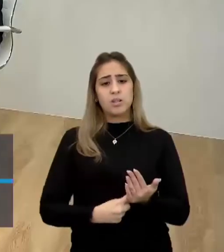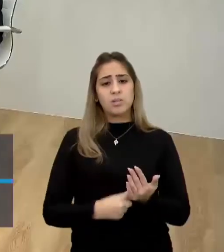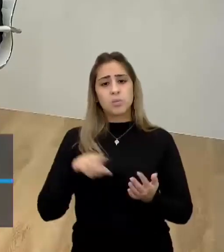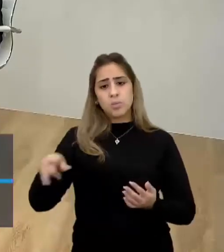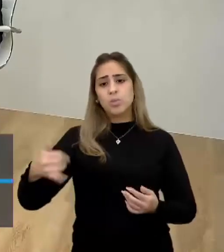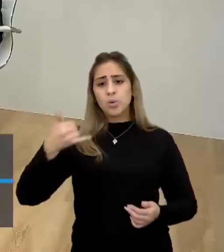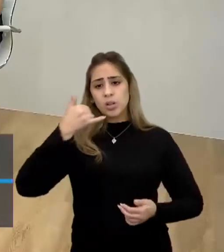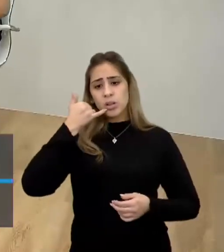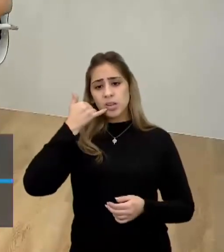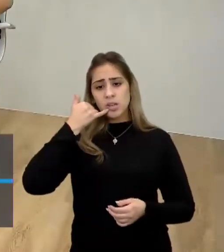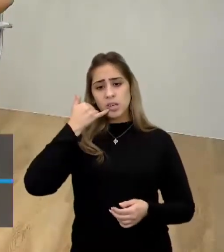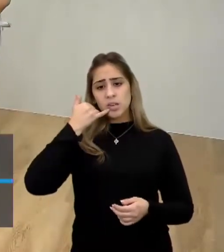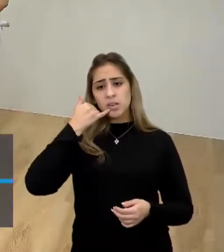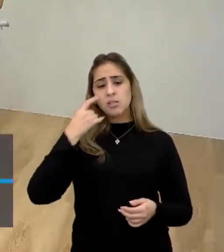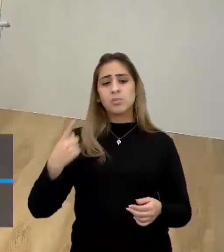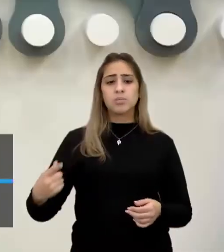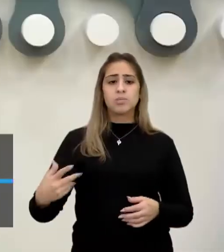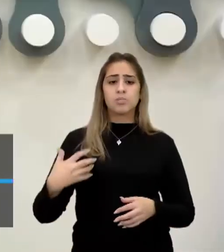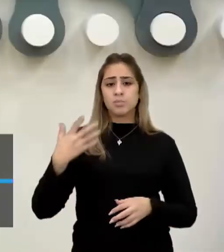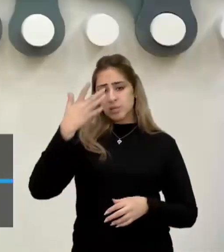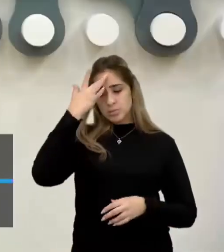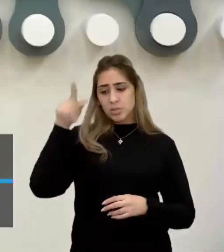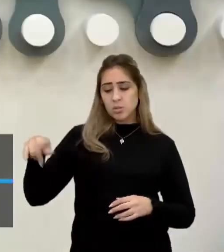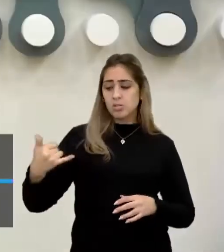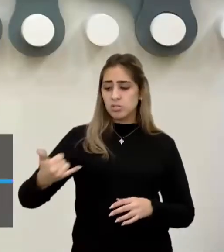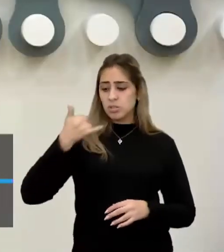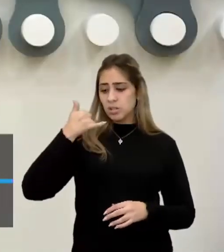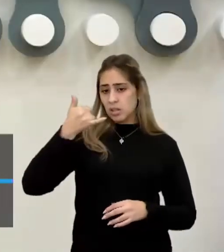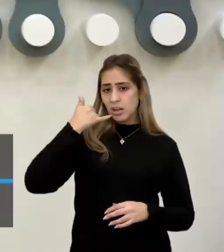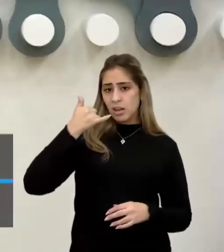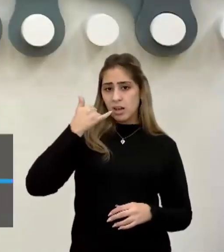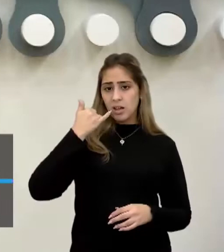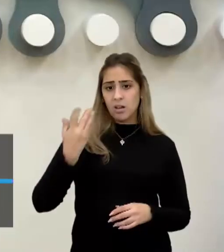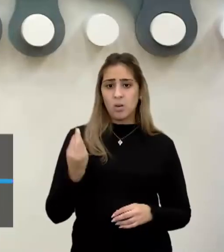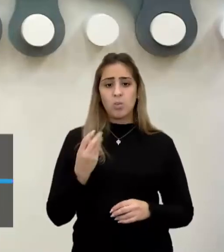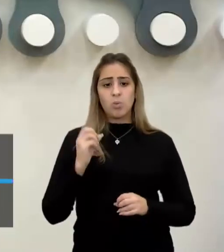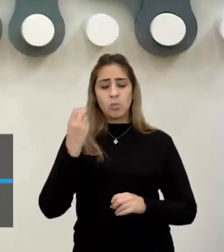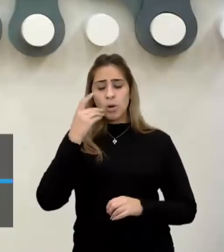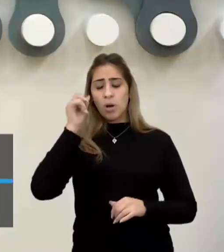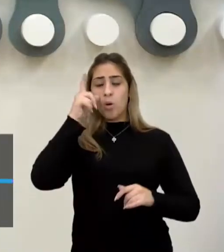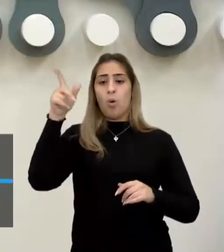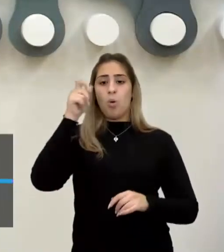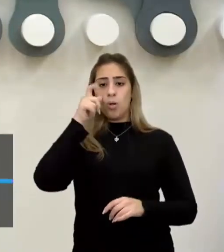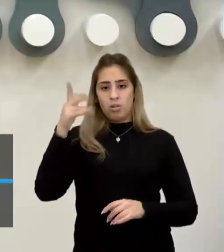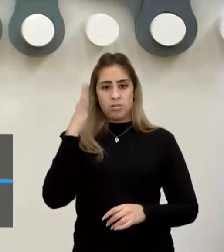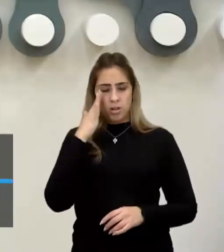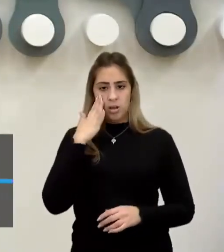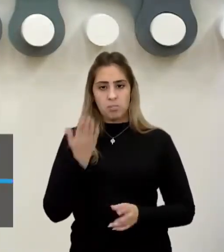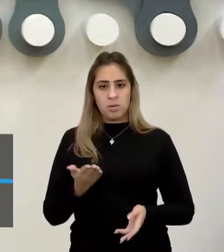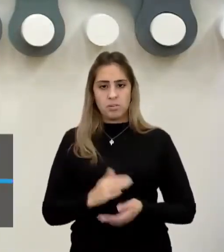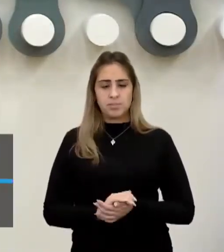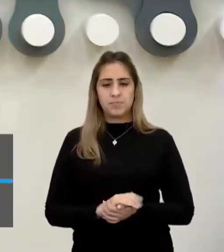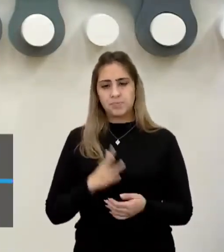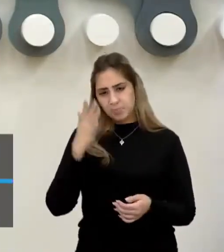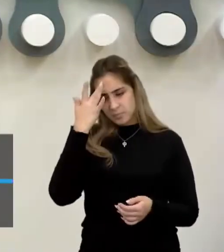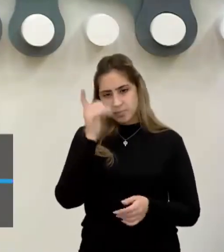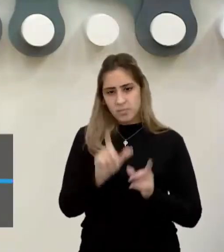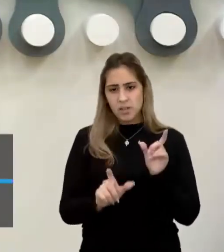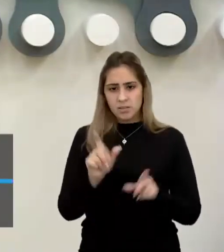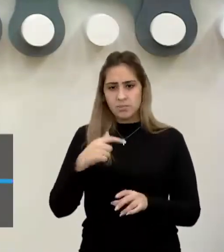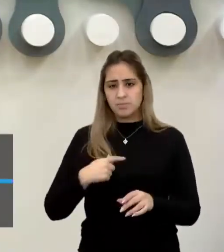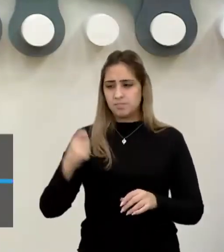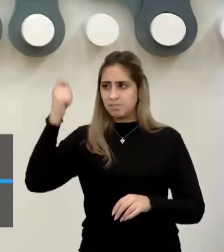pro telefone tocar. Para as pessoas te ligarem como despertador, né? Então, isso não existe mais. As pessoas que